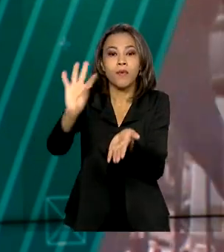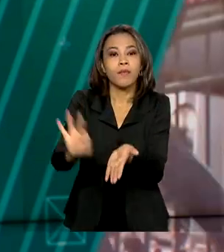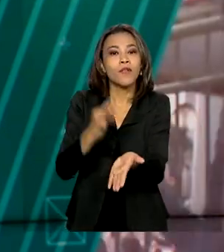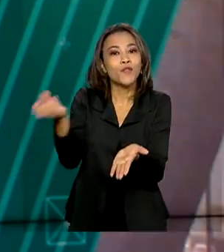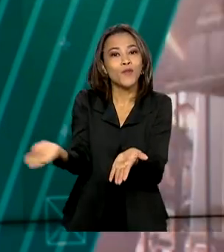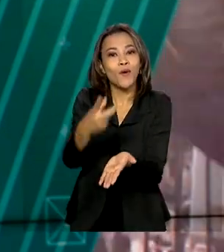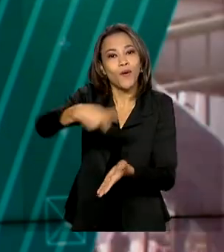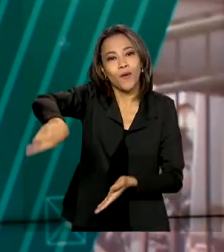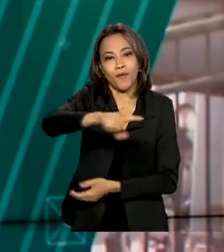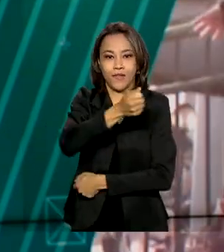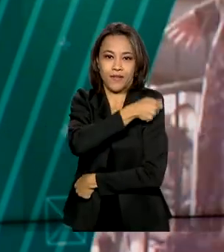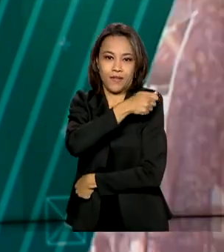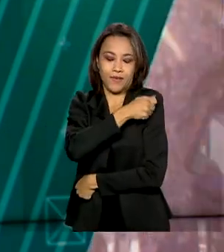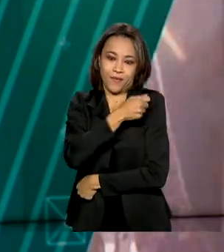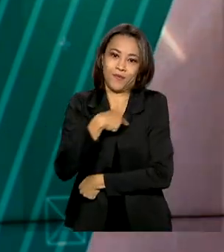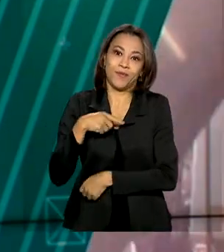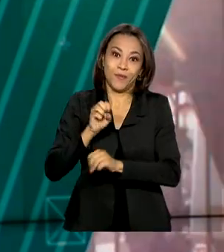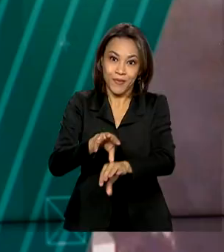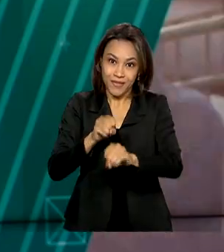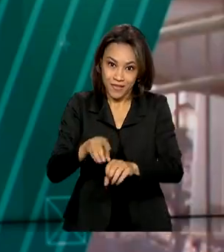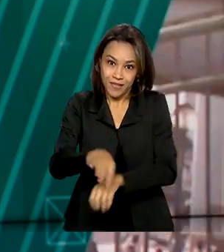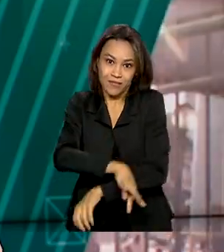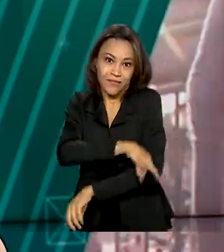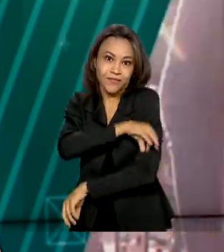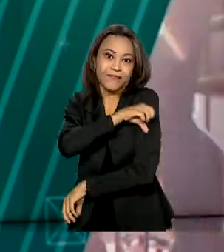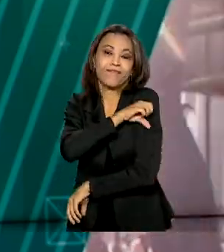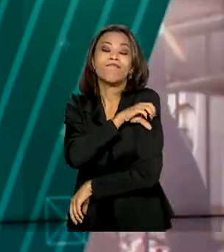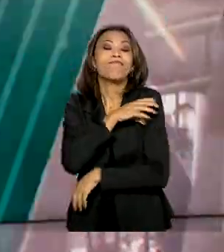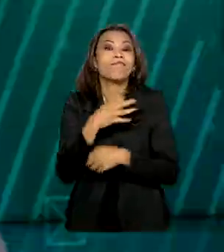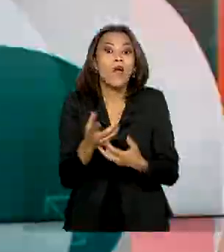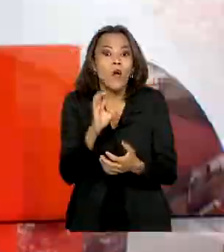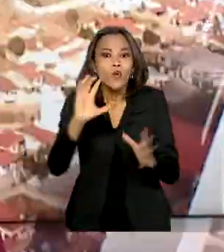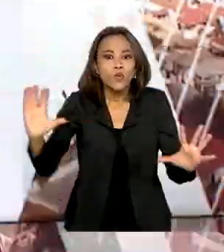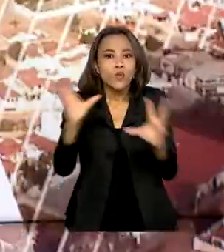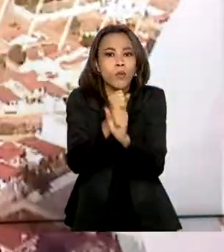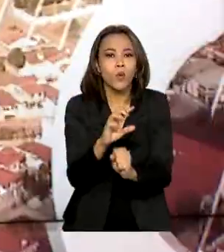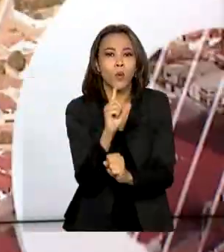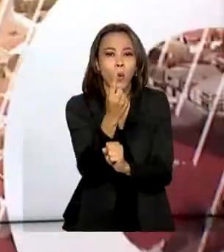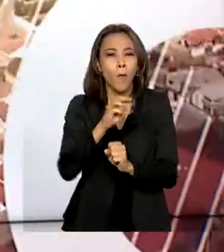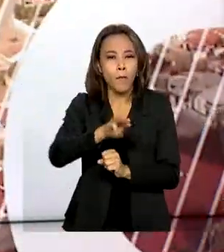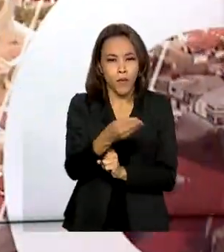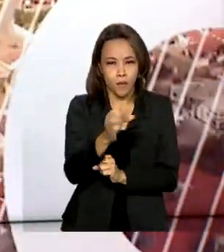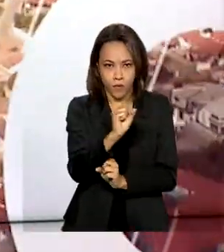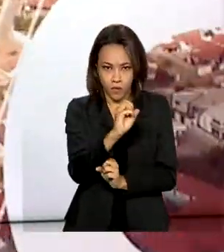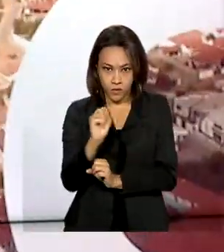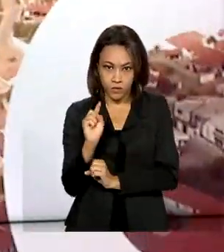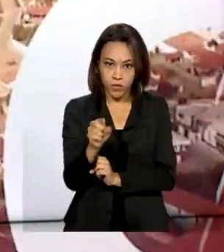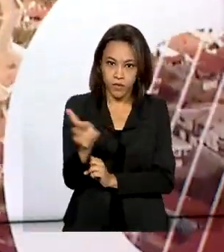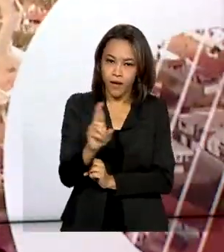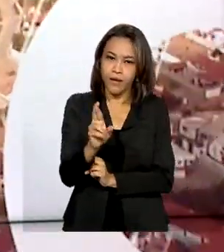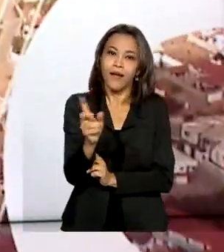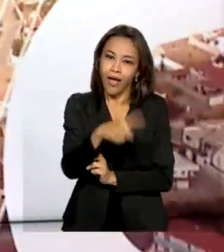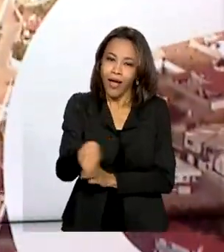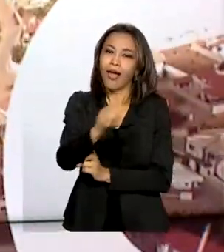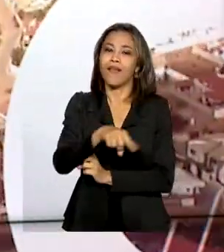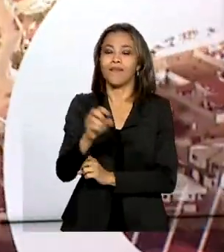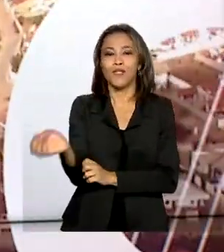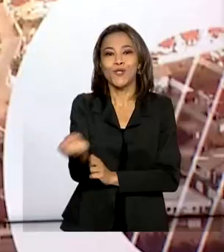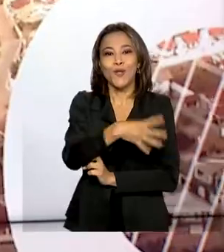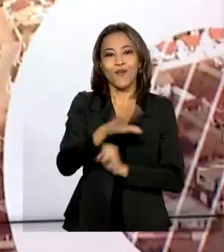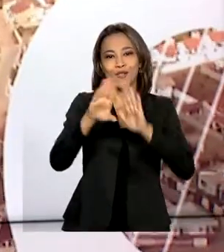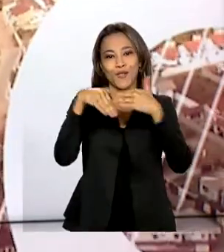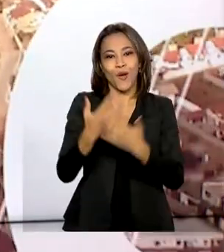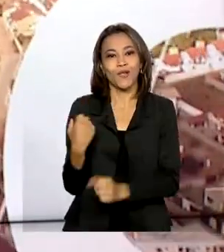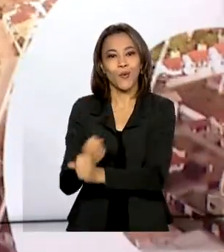matrícula de novos estudantes da Educação Infantil o dinheiro que soma r$ 1800000 será para novas escolas